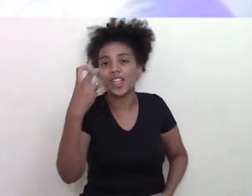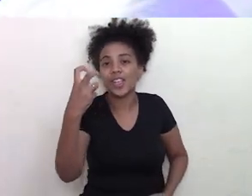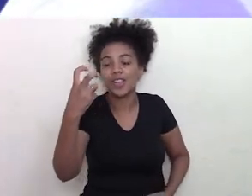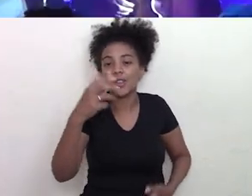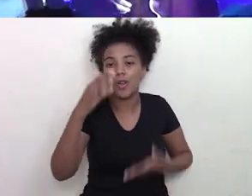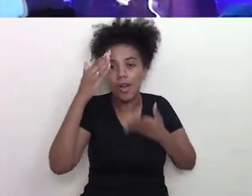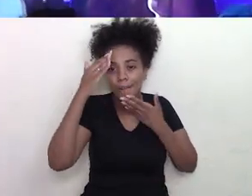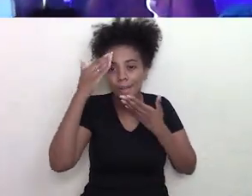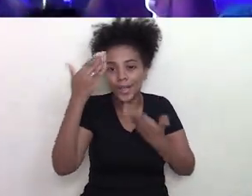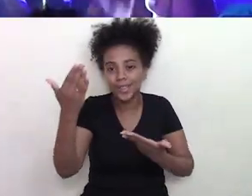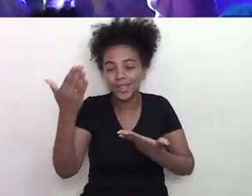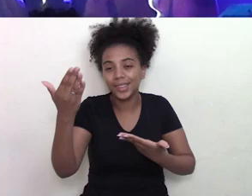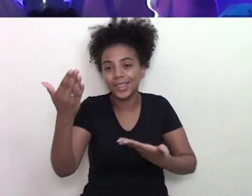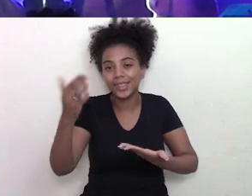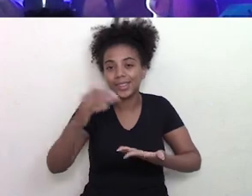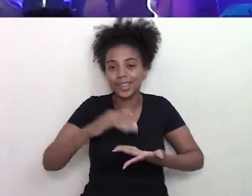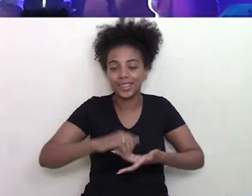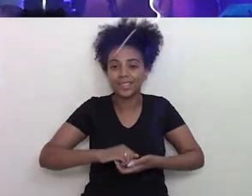Obrigado.